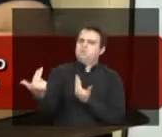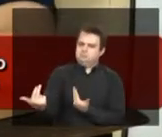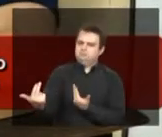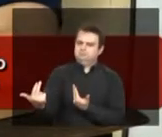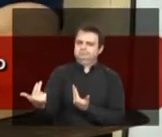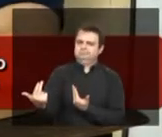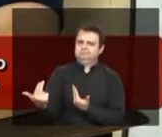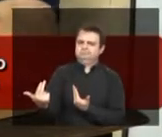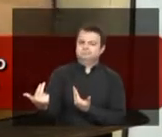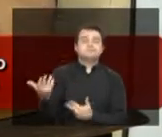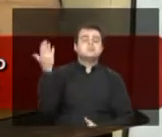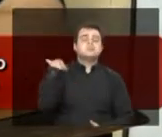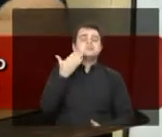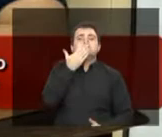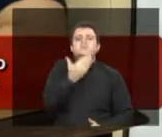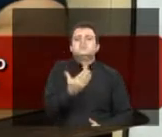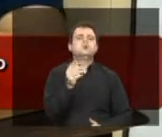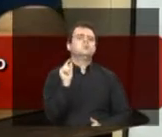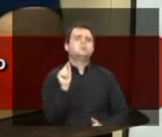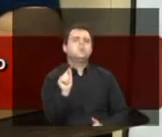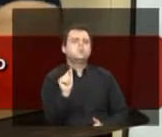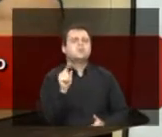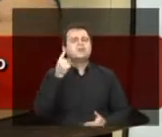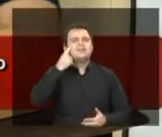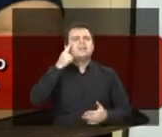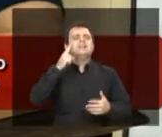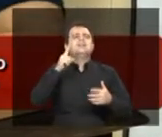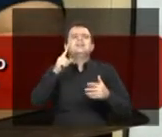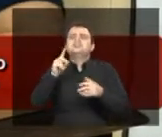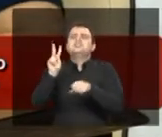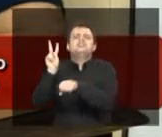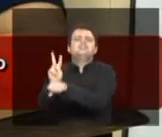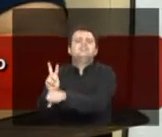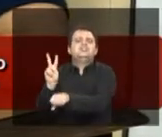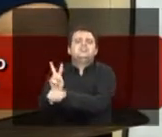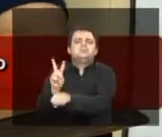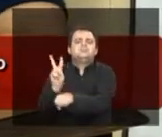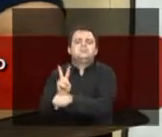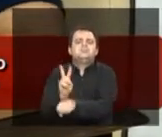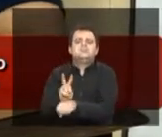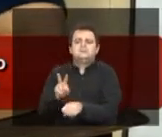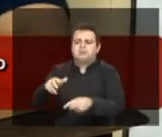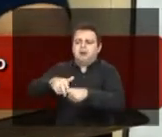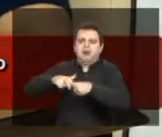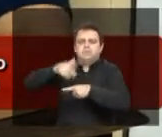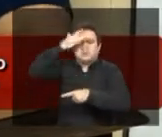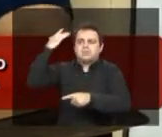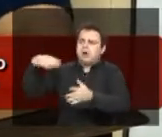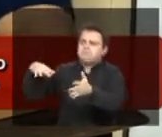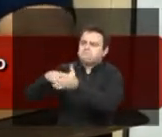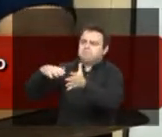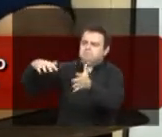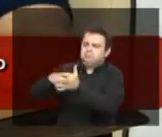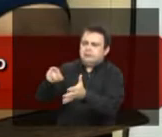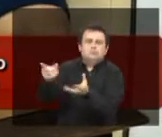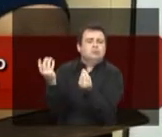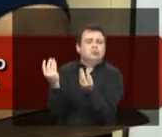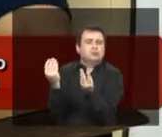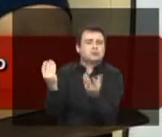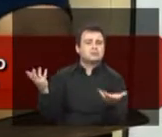uma medida que fosse ali temporária, para não matar mais ninguém, que nem os acidentes ali